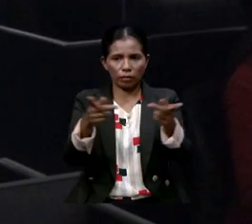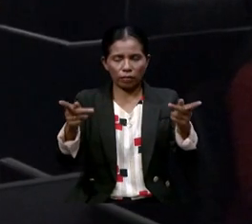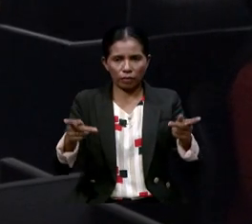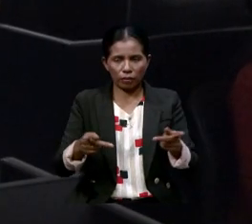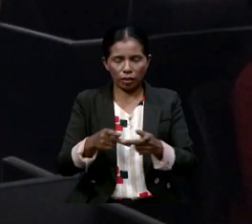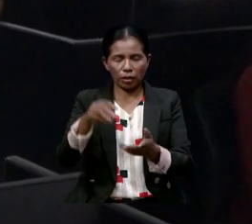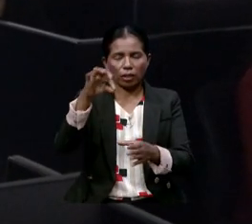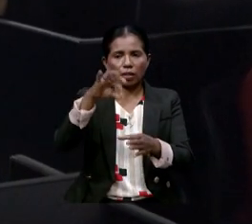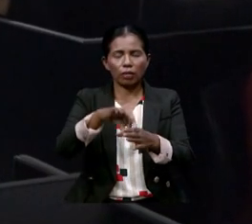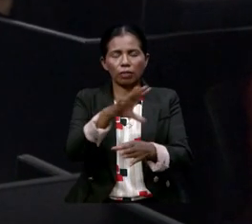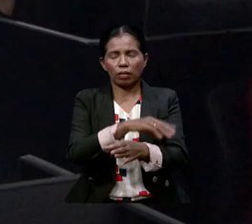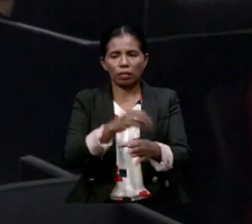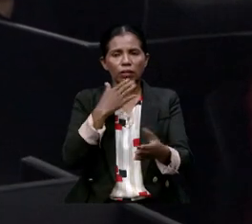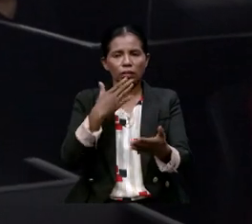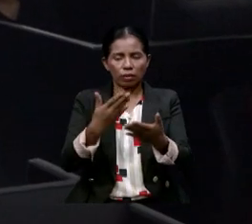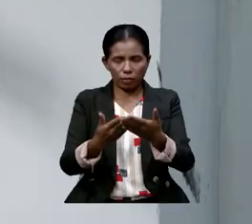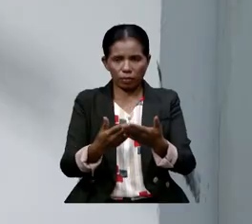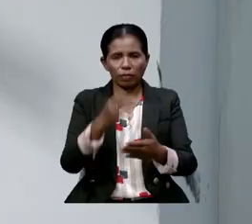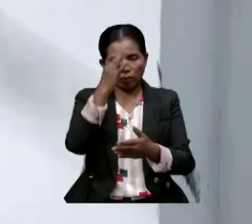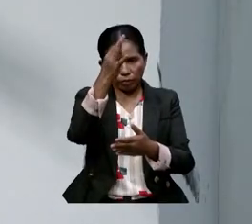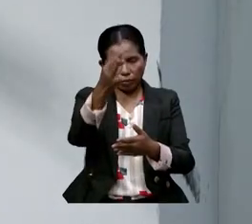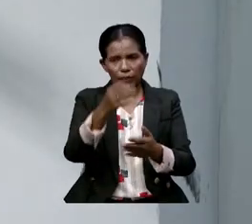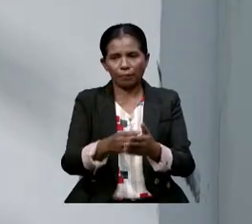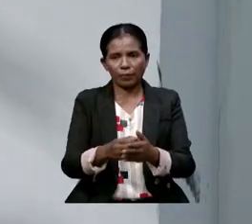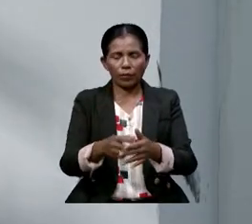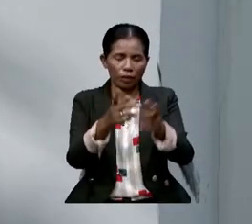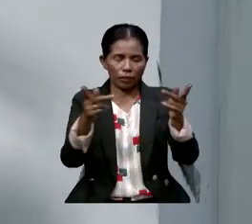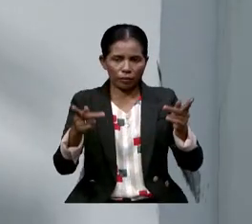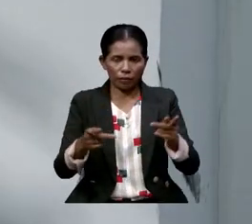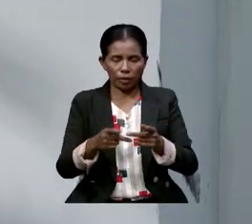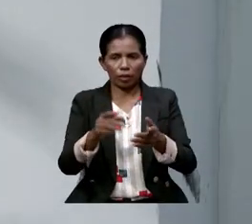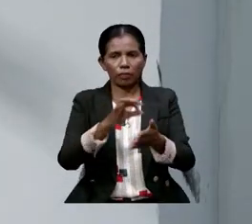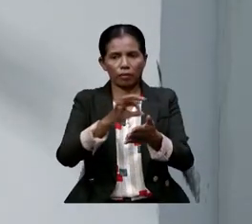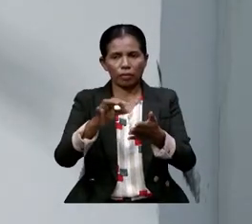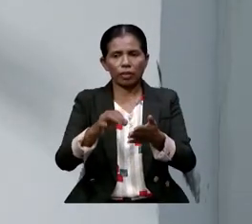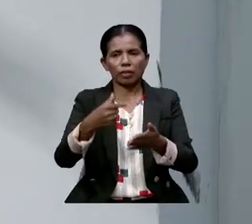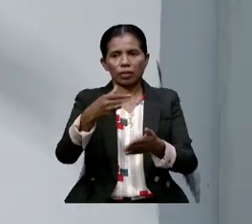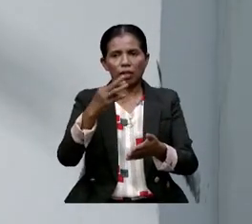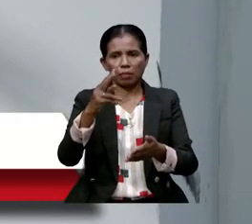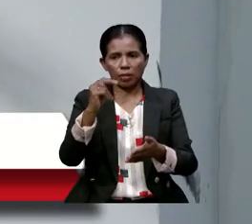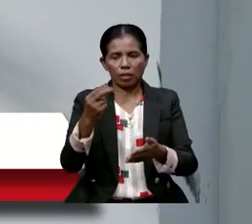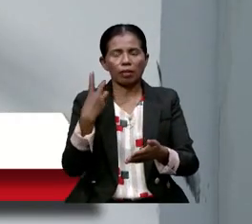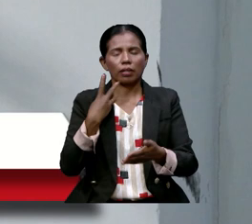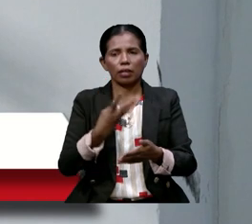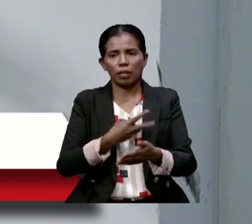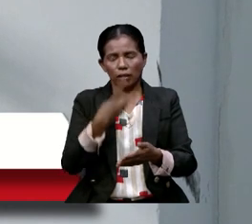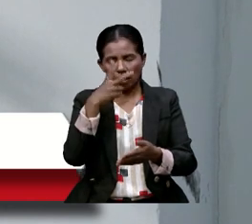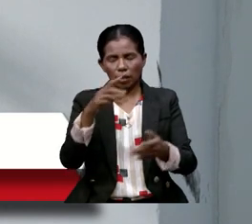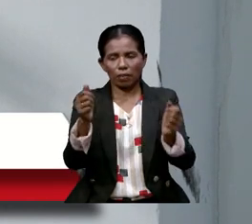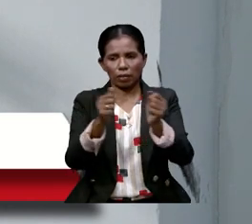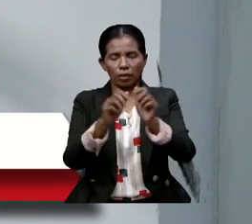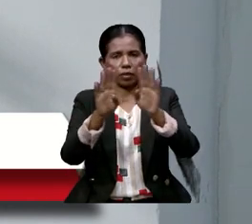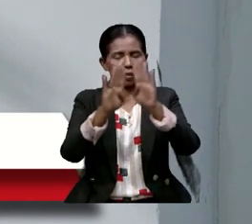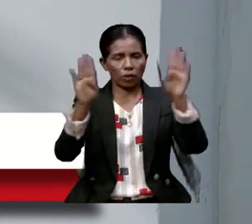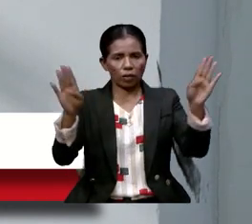Fini Jornalista, nebeho qualidade e futuro. Centro de Formação GMN, nian ida ohinita acompanha o italoque